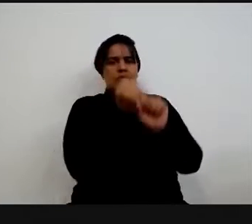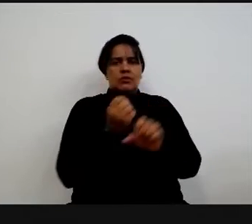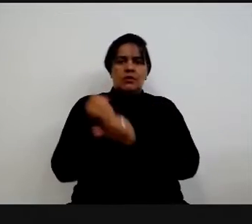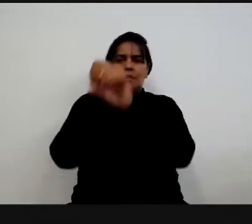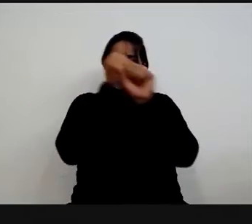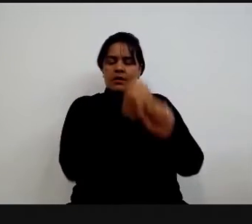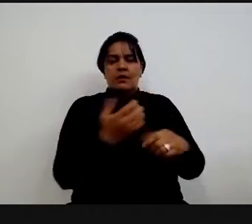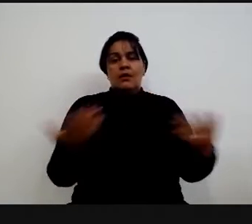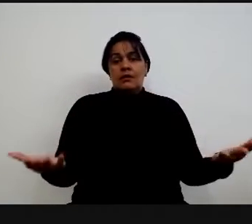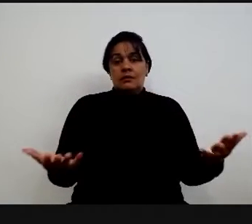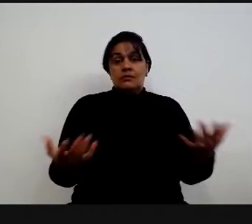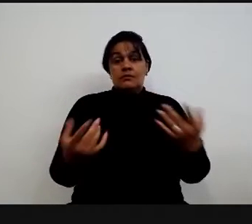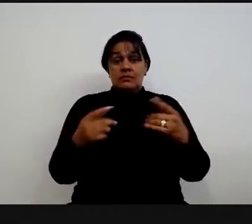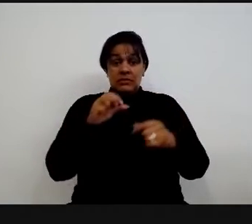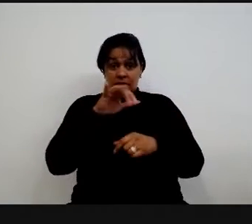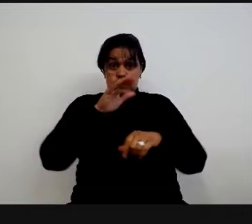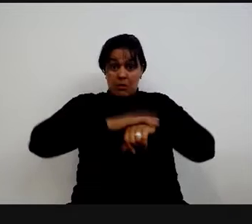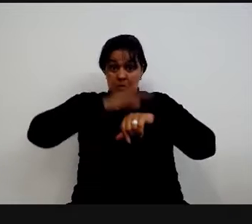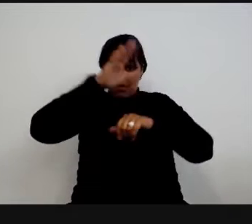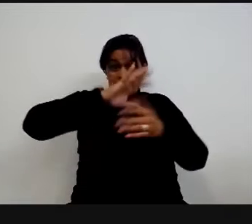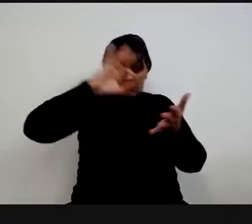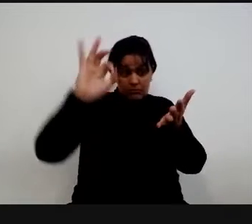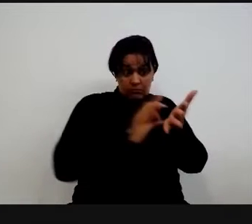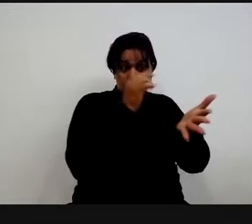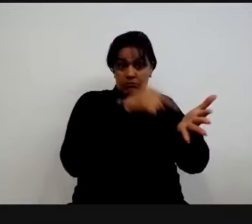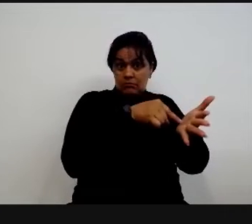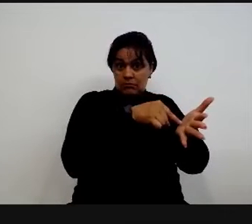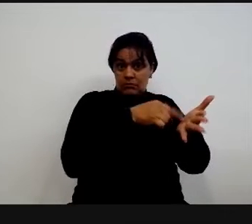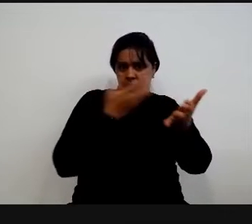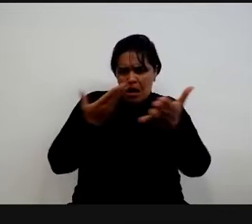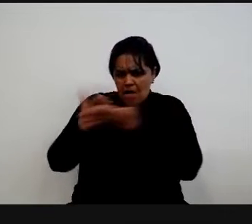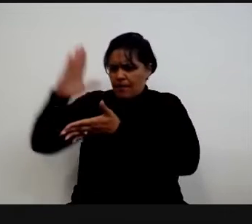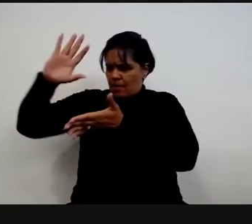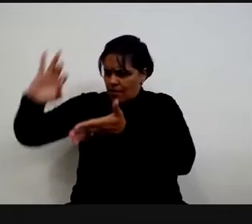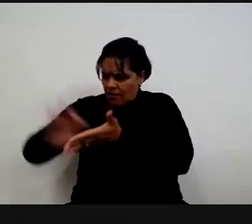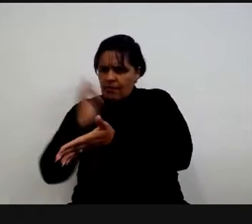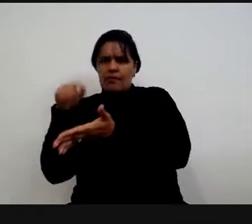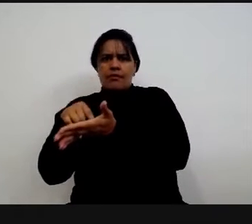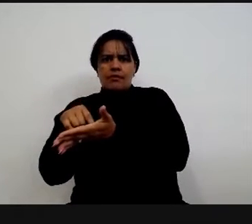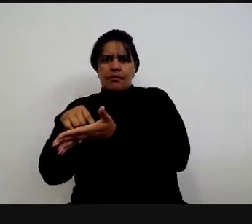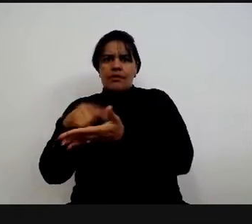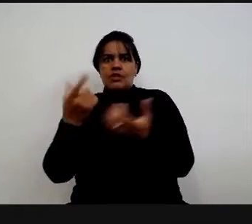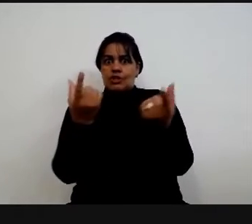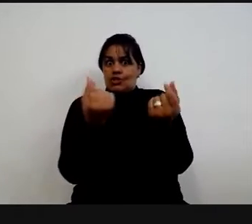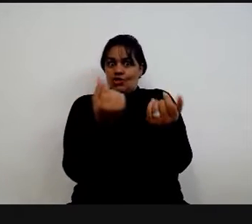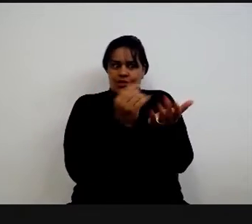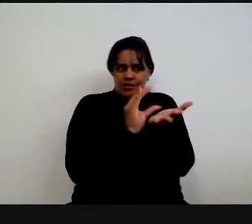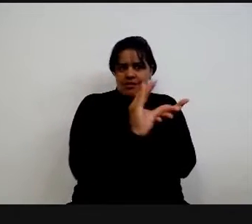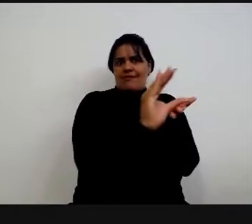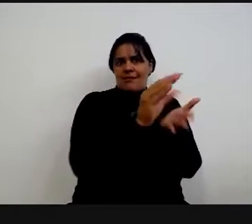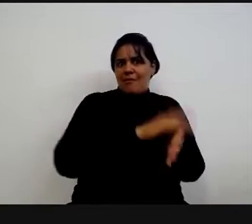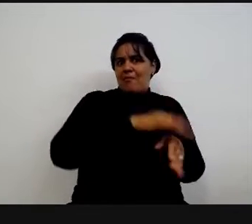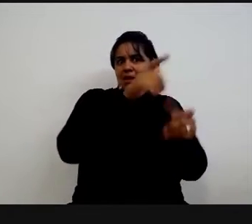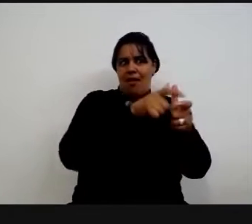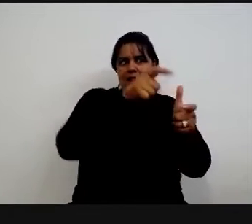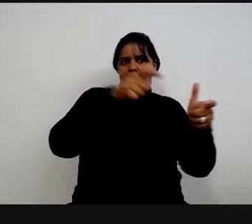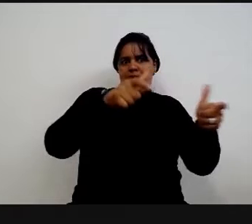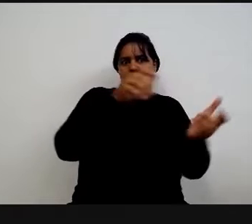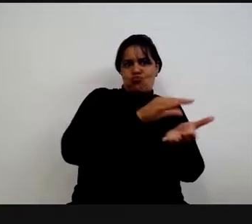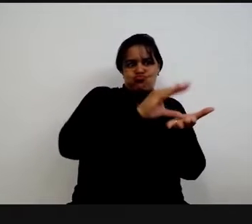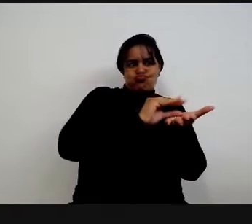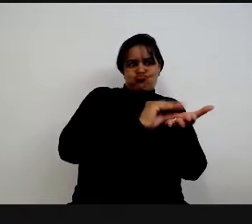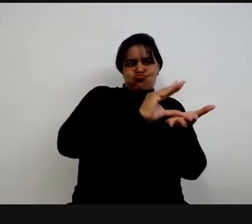Porque quanto mais aluno matriculado, quanto mais aluno aprovado, mais recurso tem para as escolas.